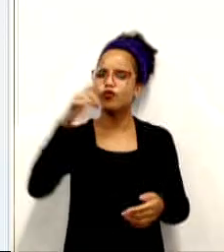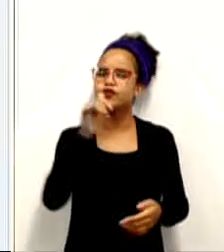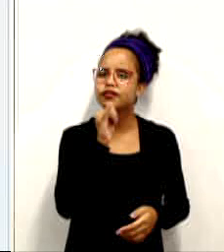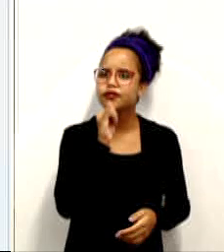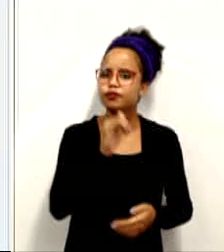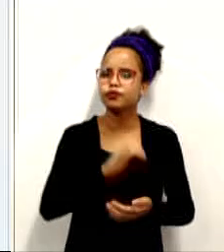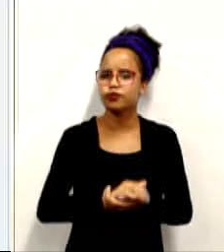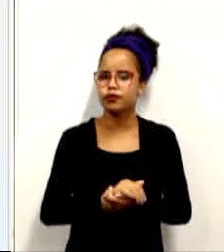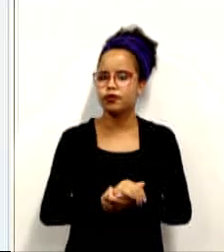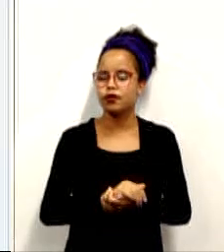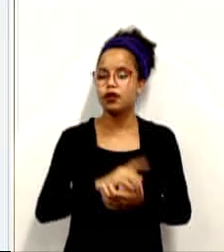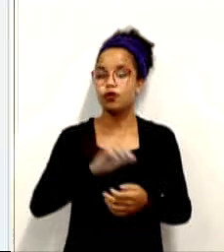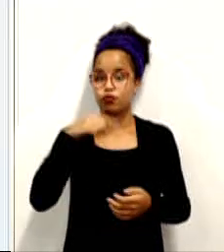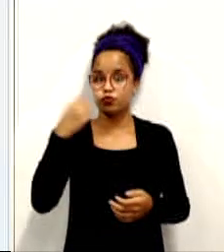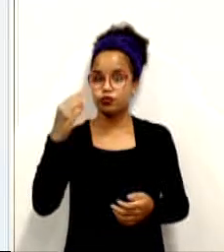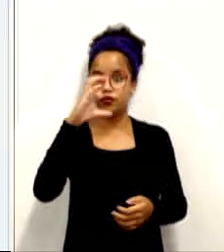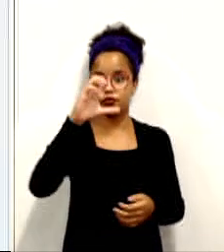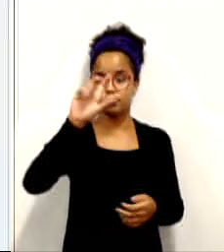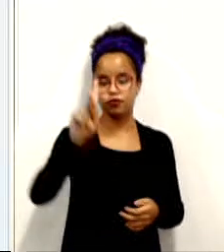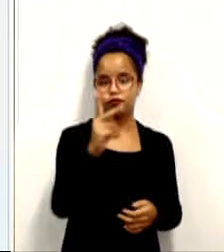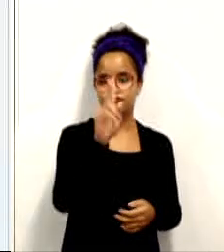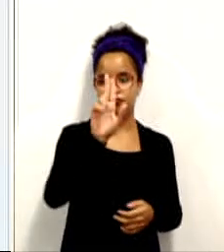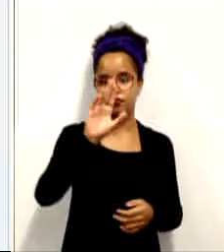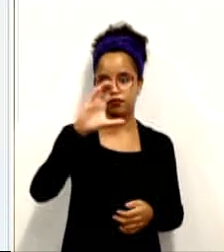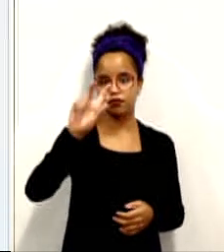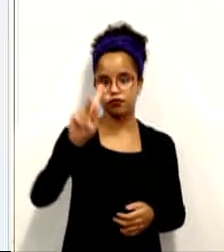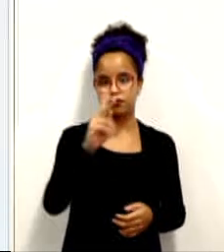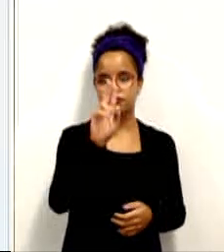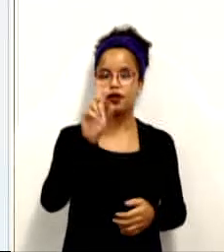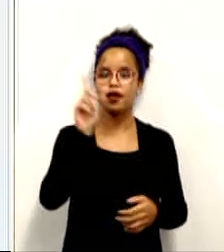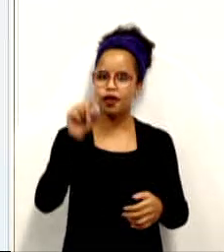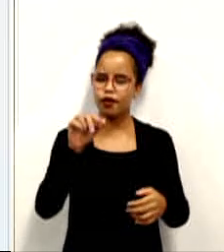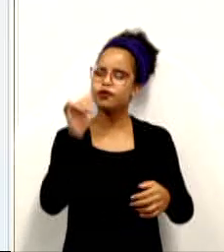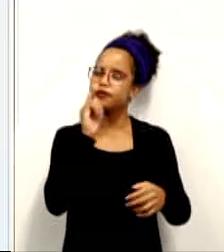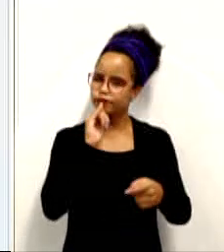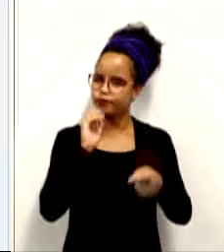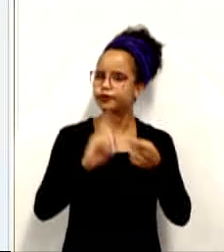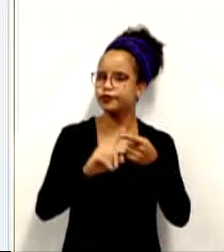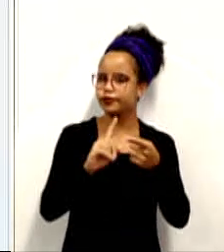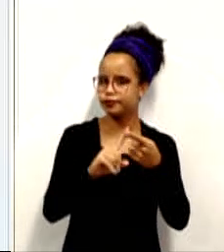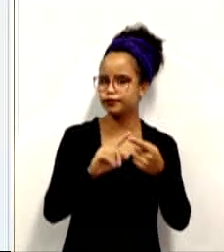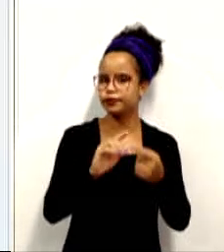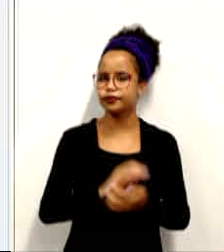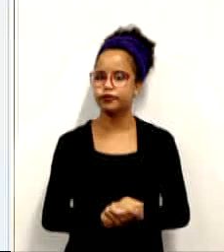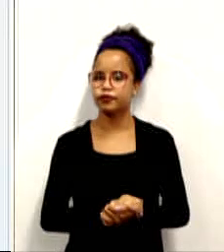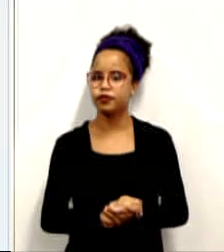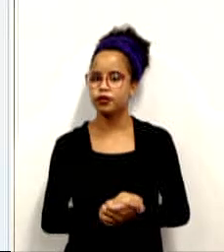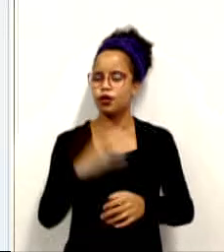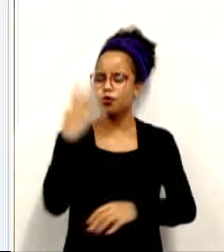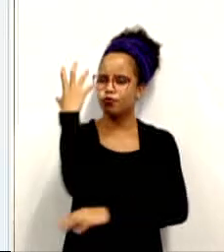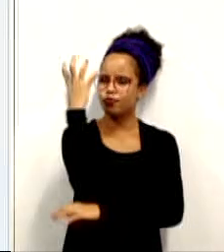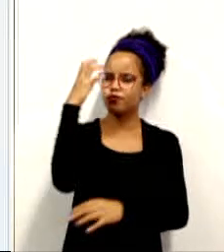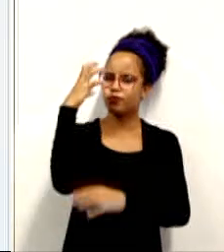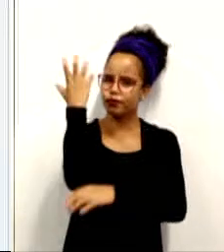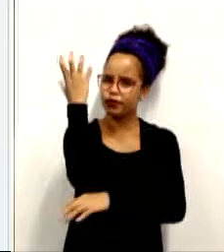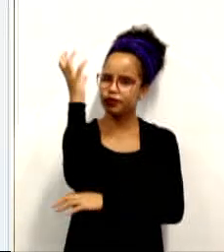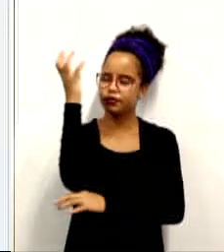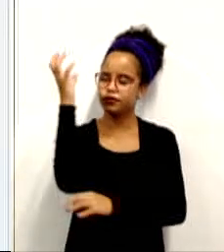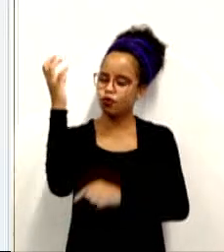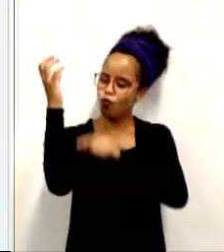sussu é um exemplo de planta com gavinha, tá? Plantas com folhas pequenas, elas perdem menos